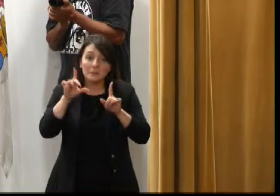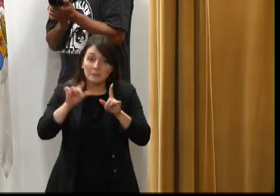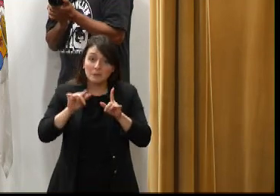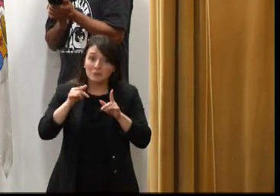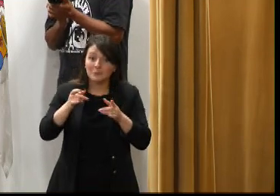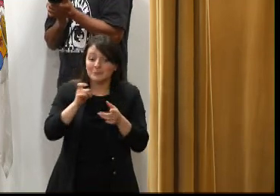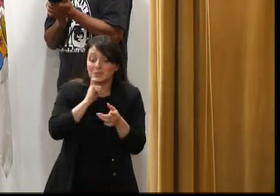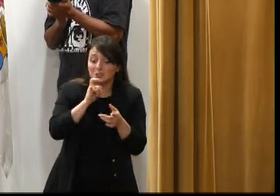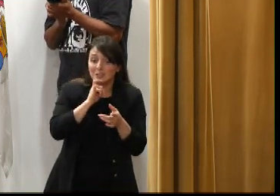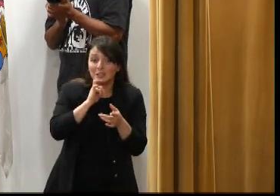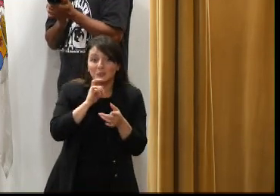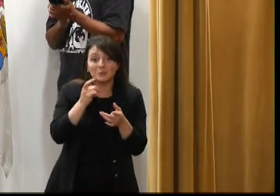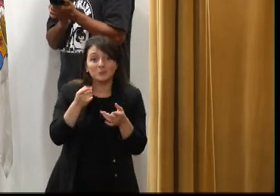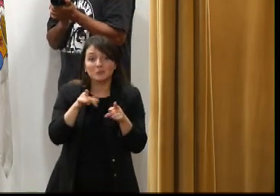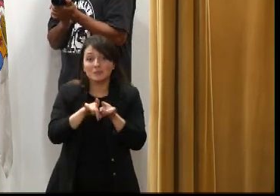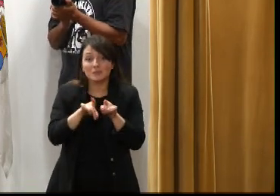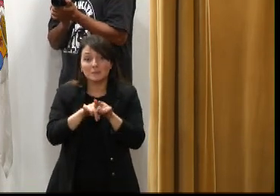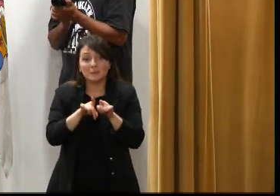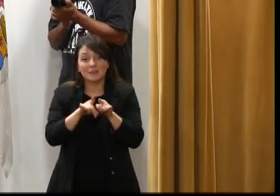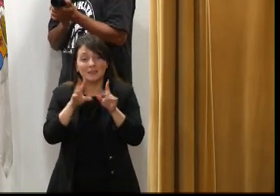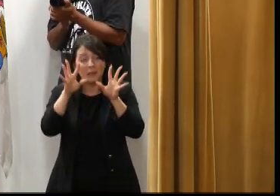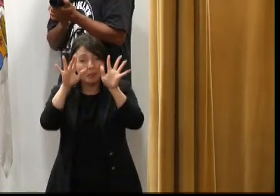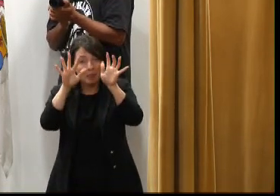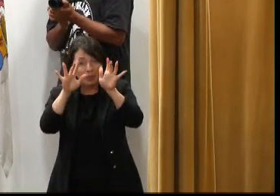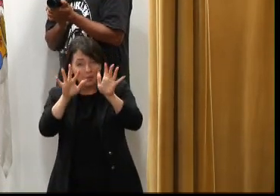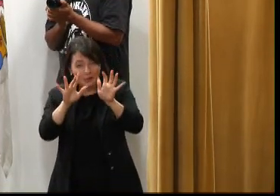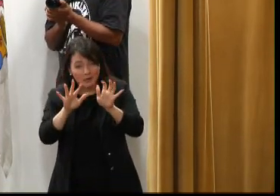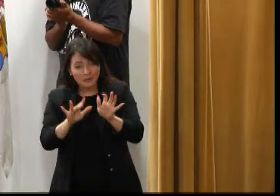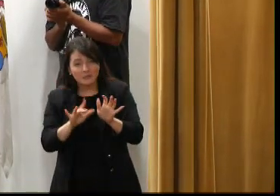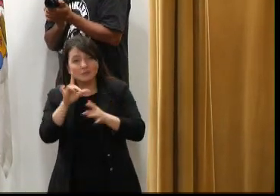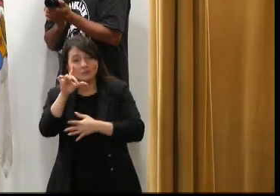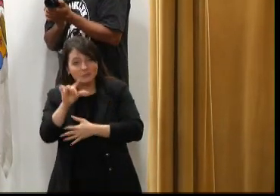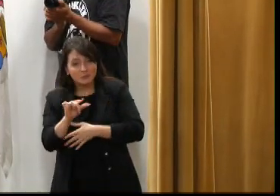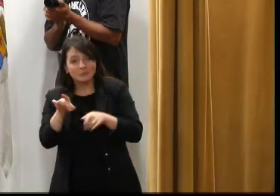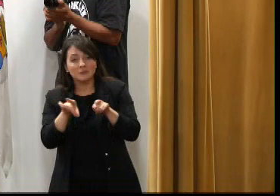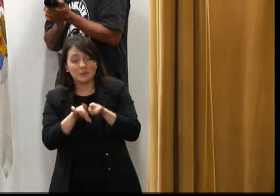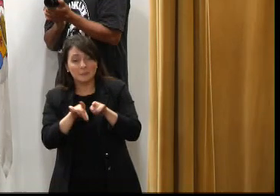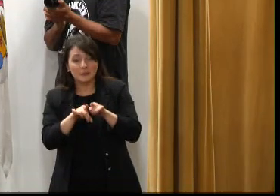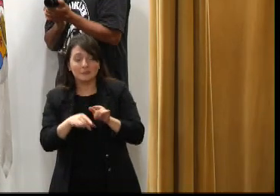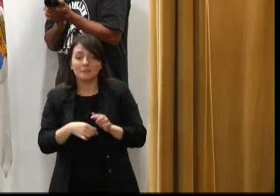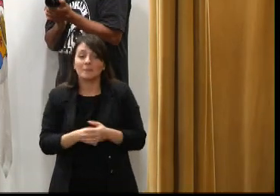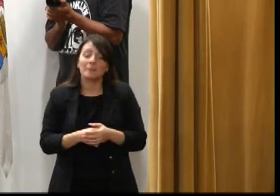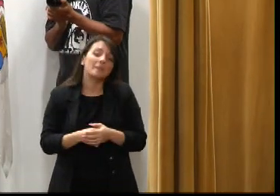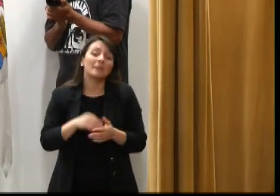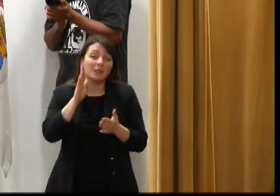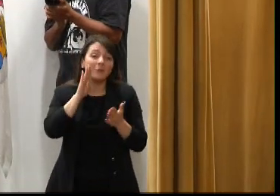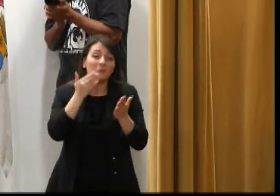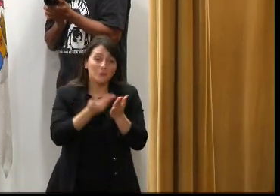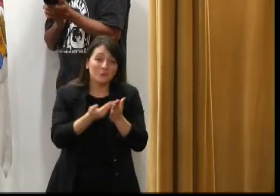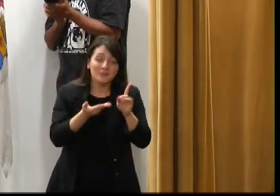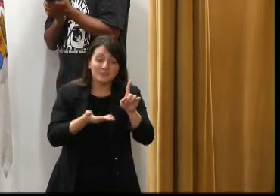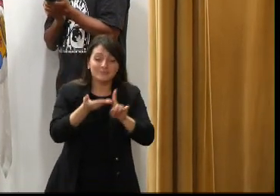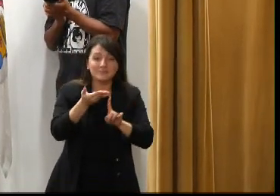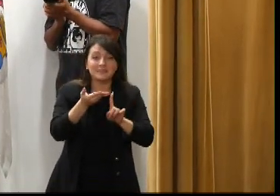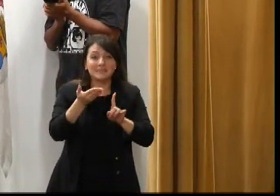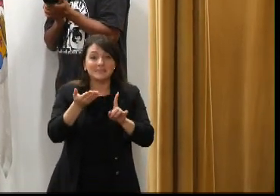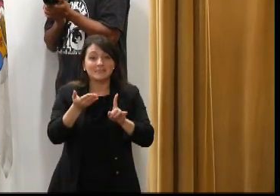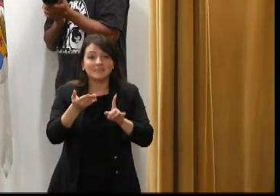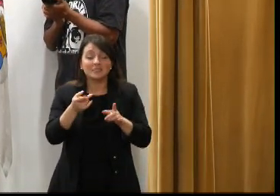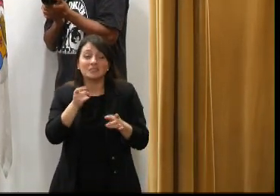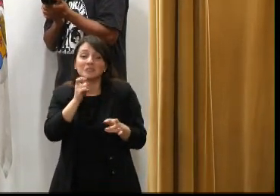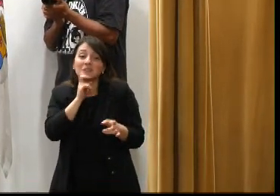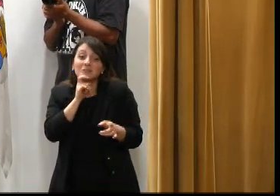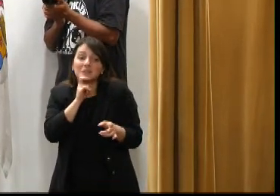períodos frios e menos geadas, né? Com uma média confiança para geadas e alta confiança para períodos